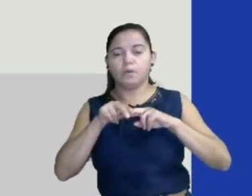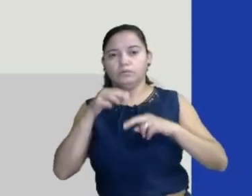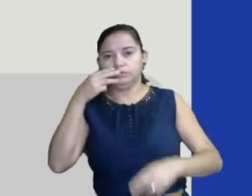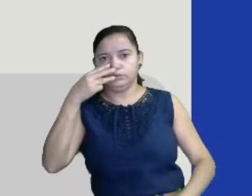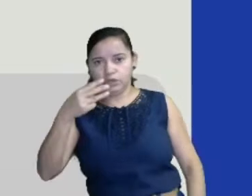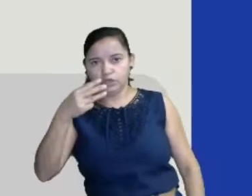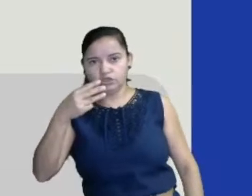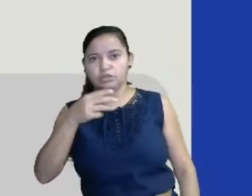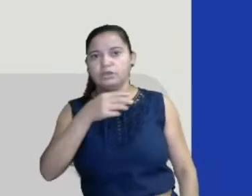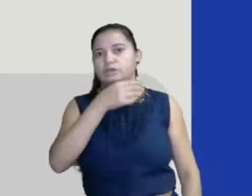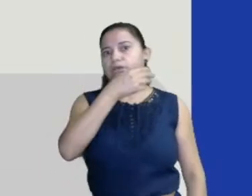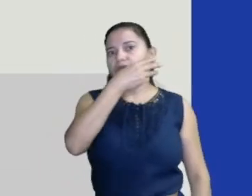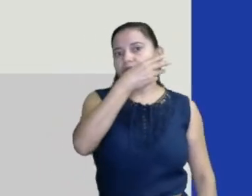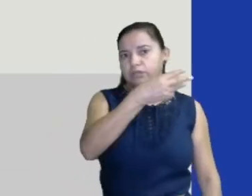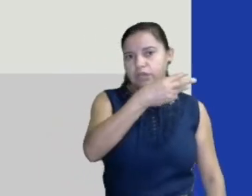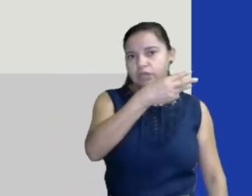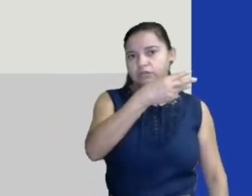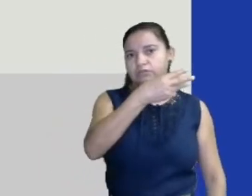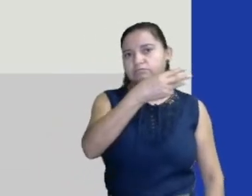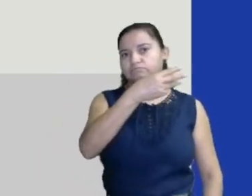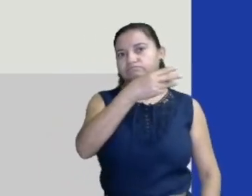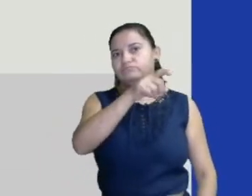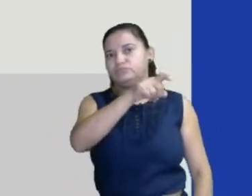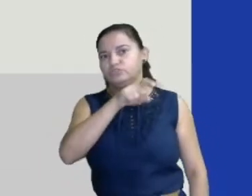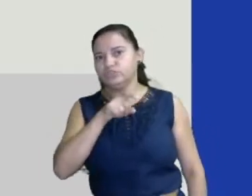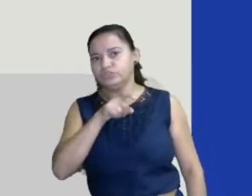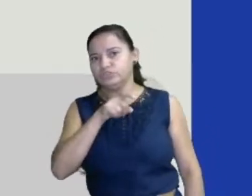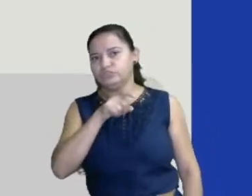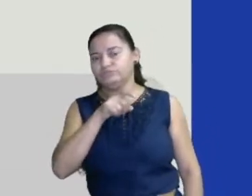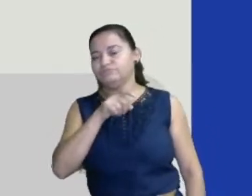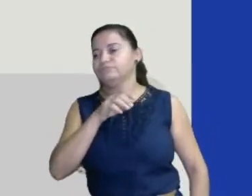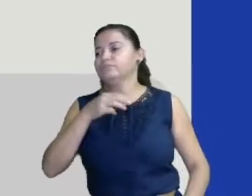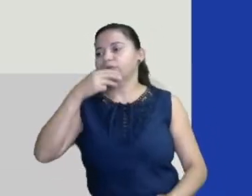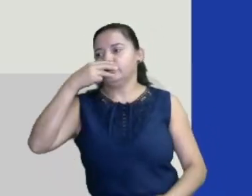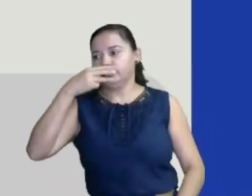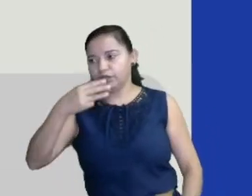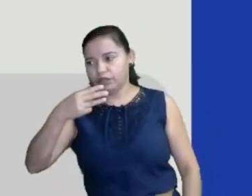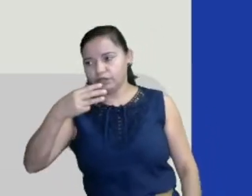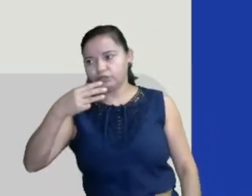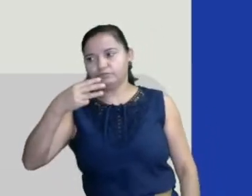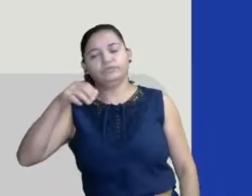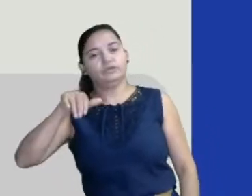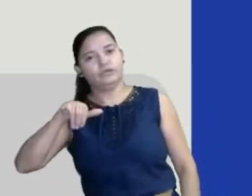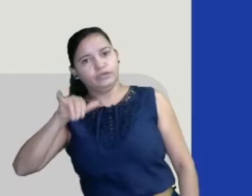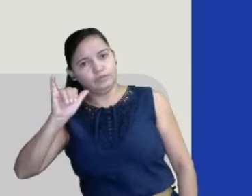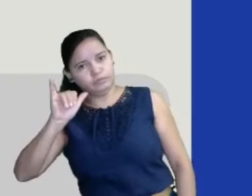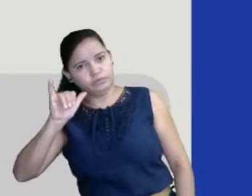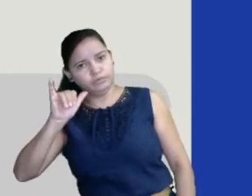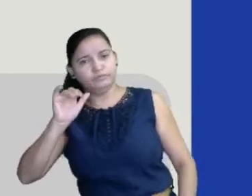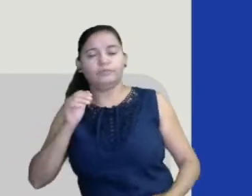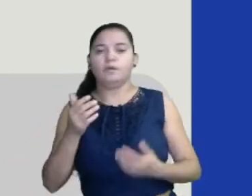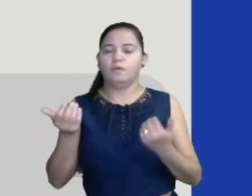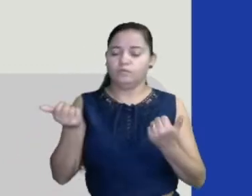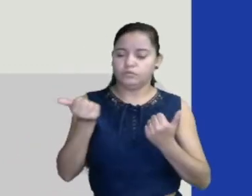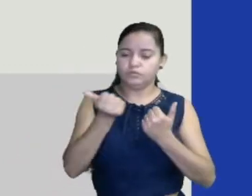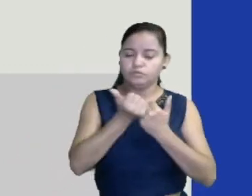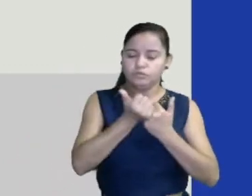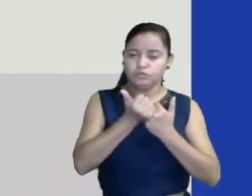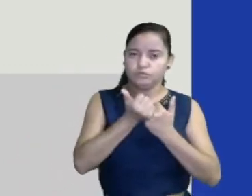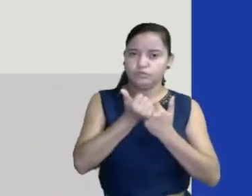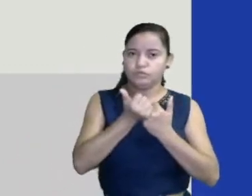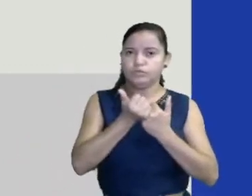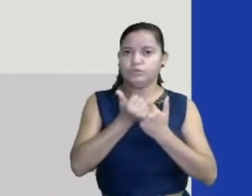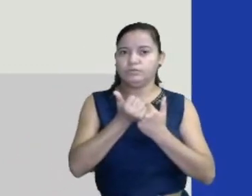gente vai ser o quê 3x e3y beleza vamos agora o substituir isso aí